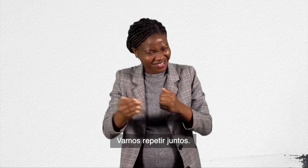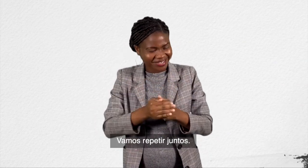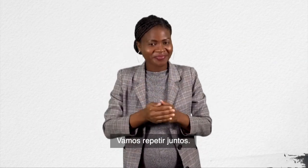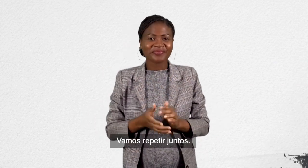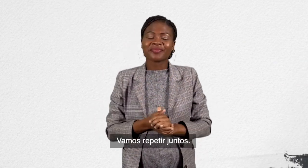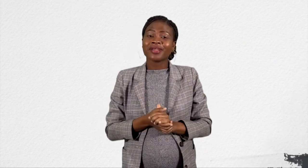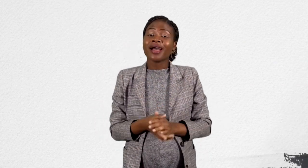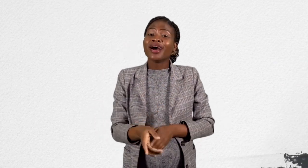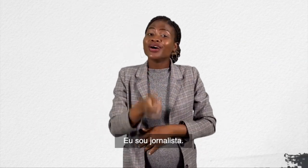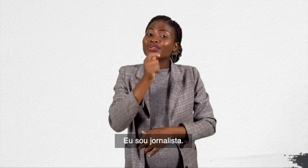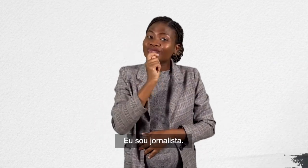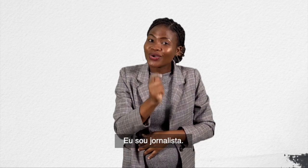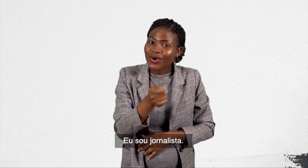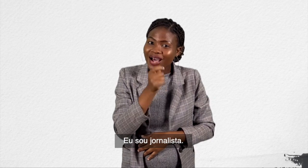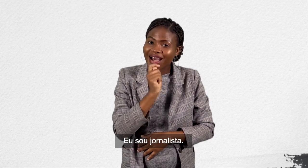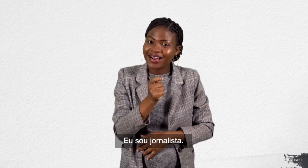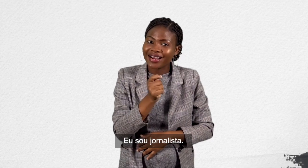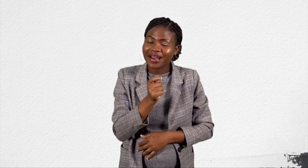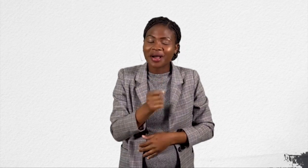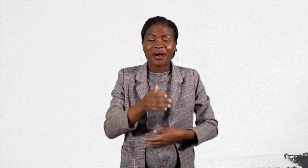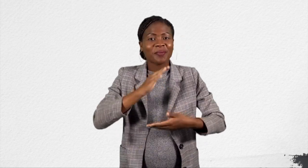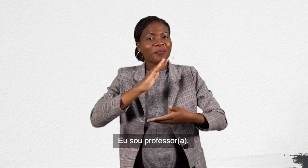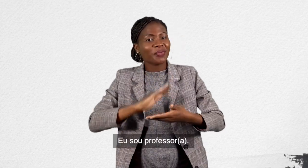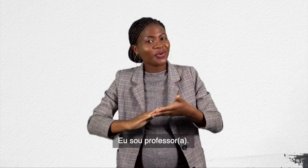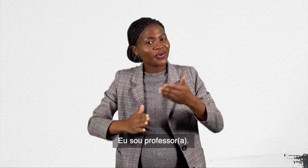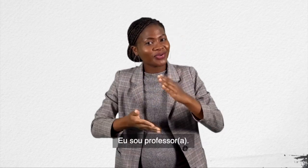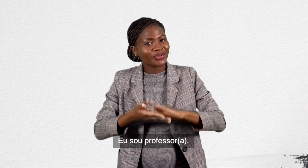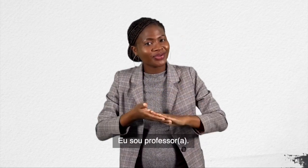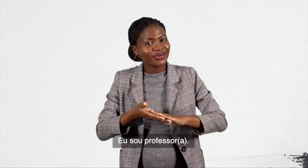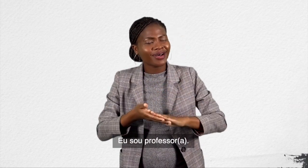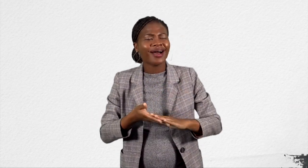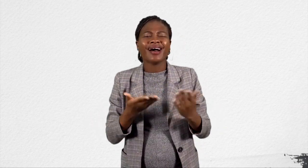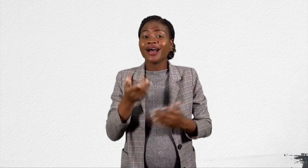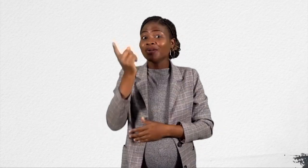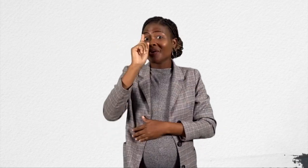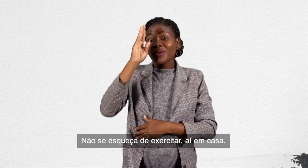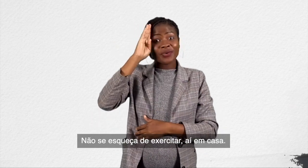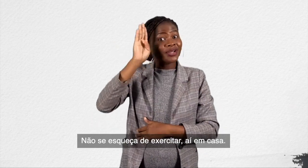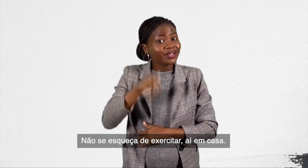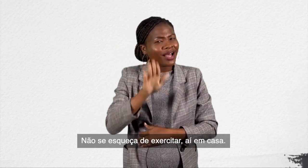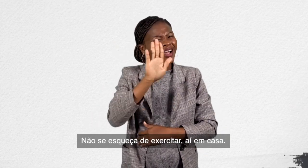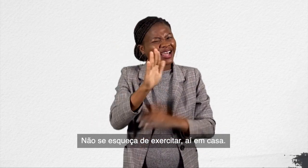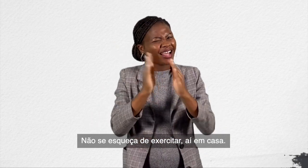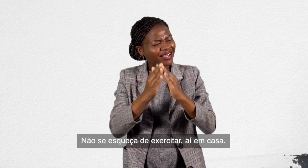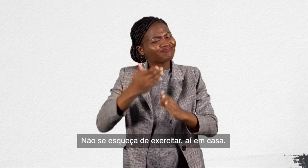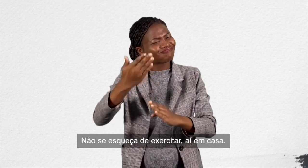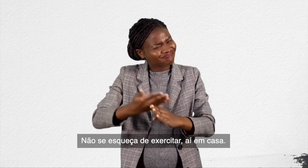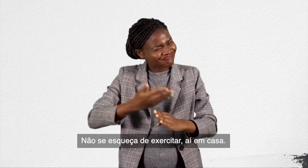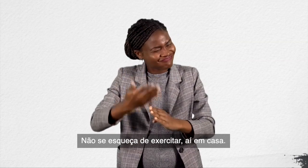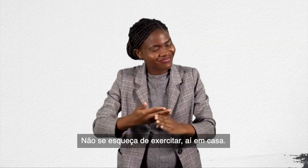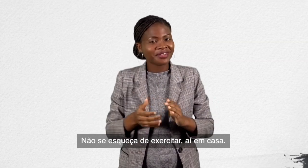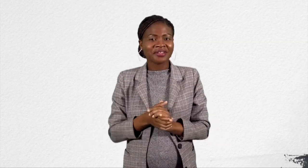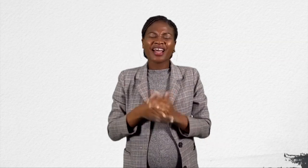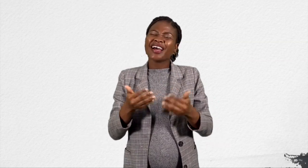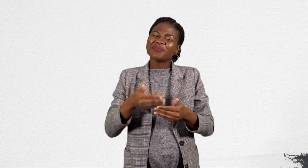repetir juntos. Eu sou jornalista. Eu sou professor. Não se esqueça de exercitar